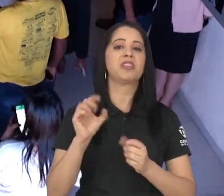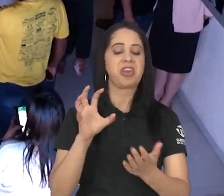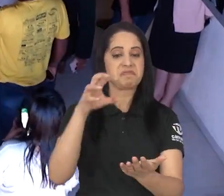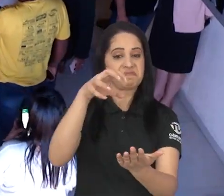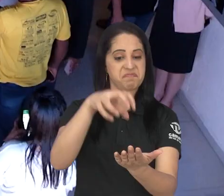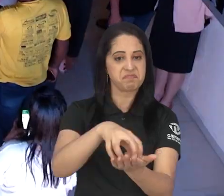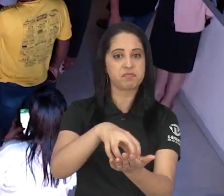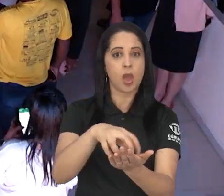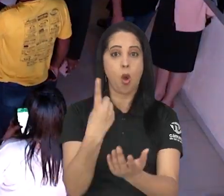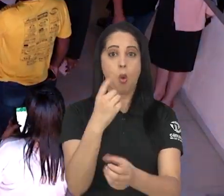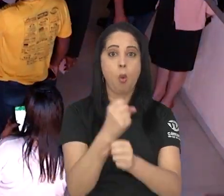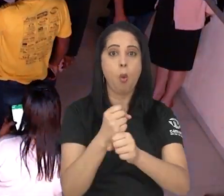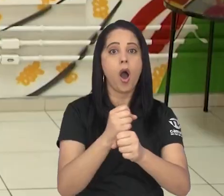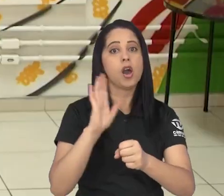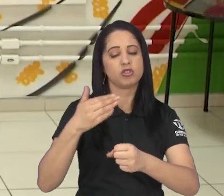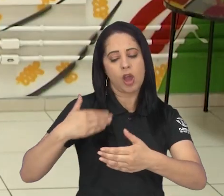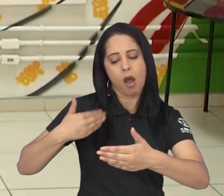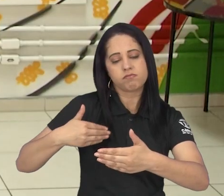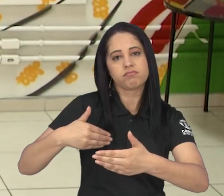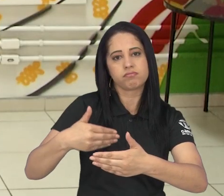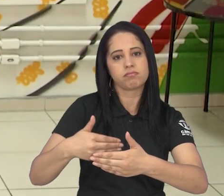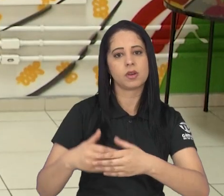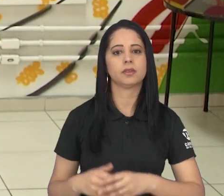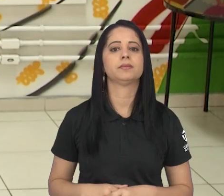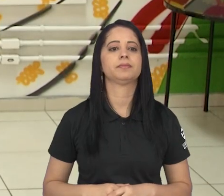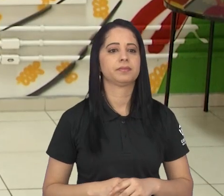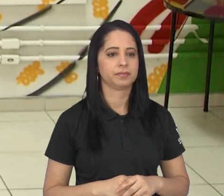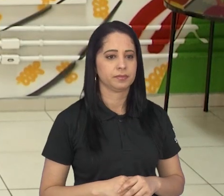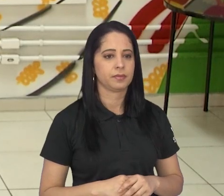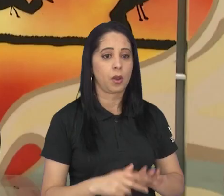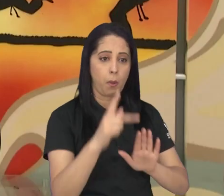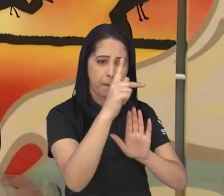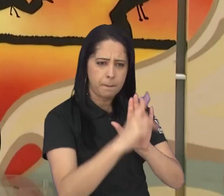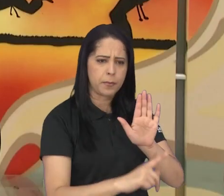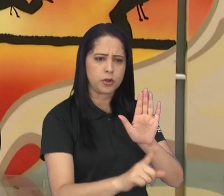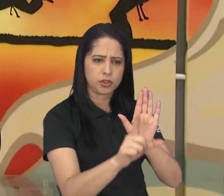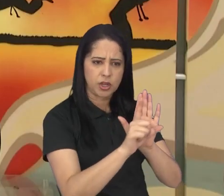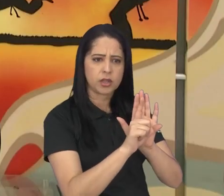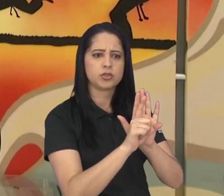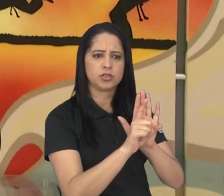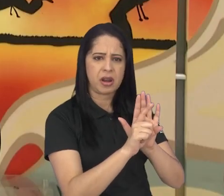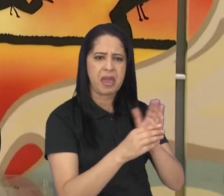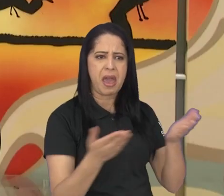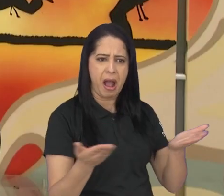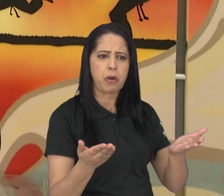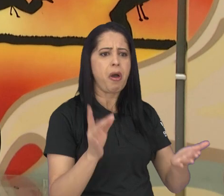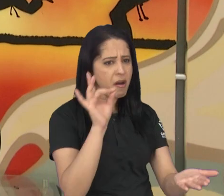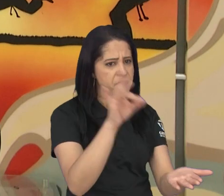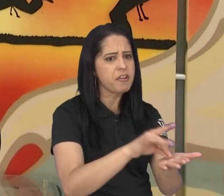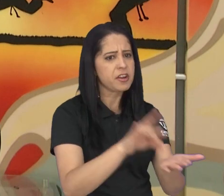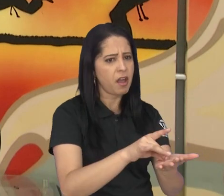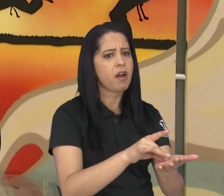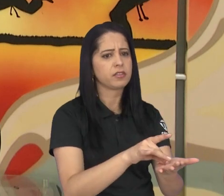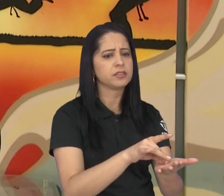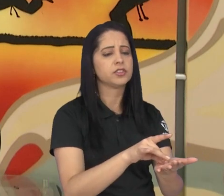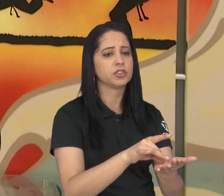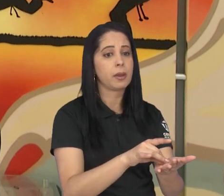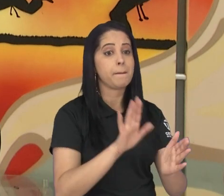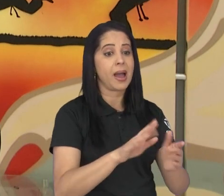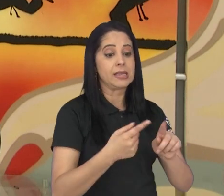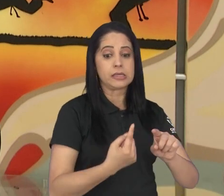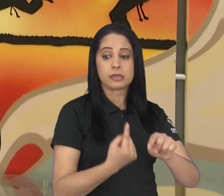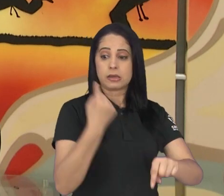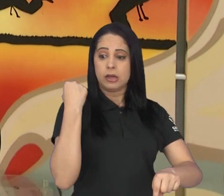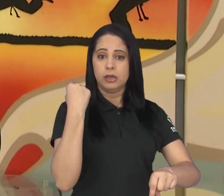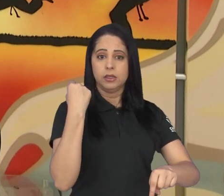a relevância a conquistada pelo espaço em apenas um ano de funcionamento esse projeto aqui que virou hoje realidade né